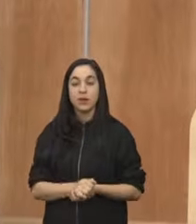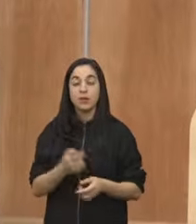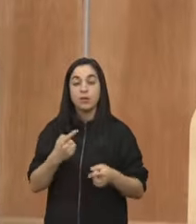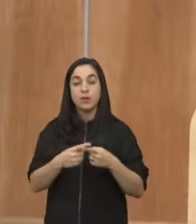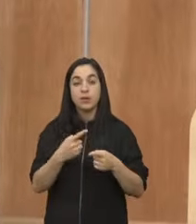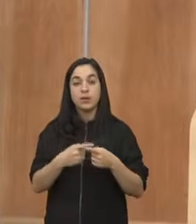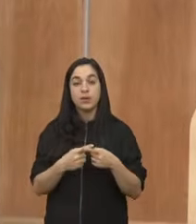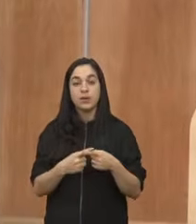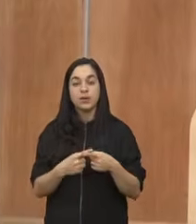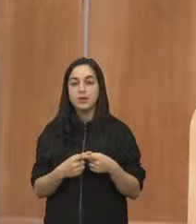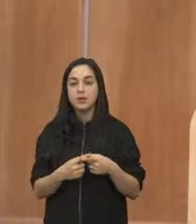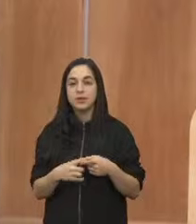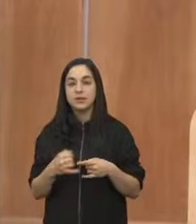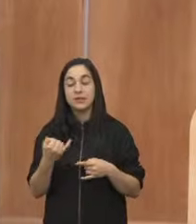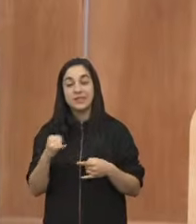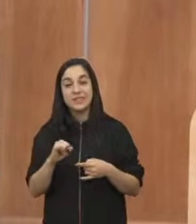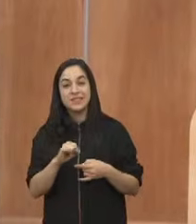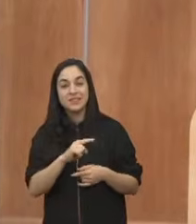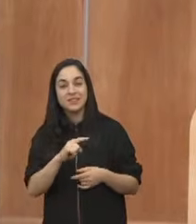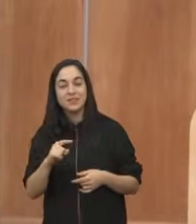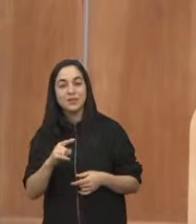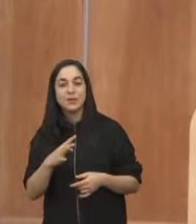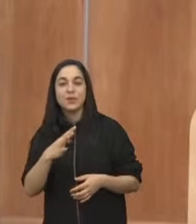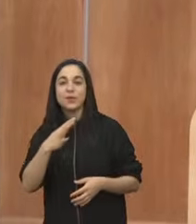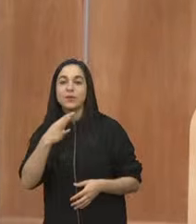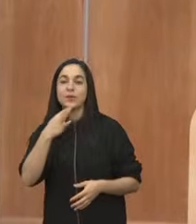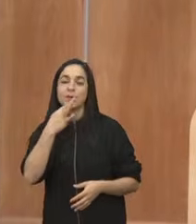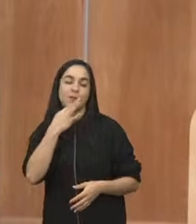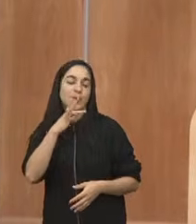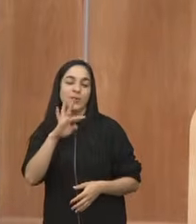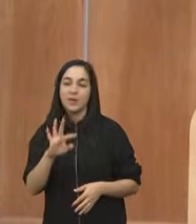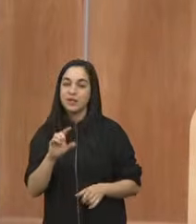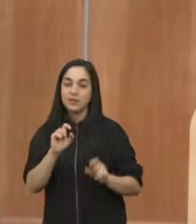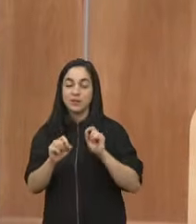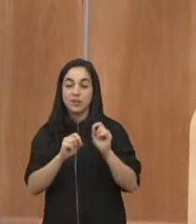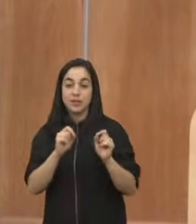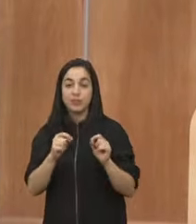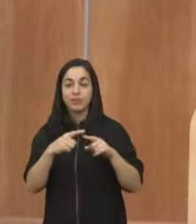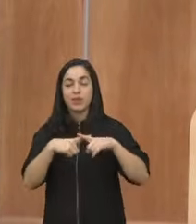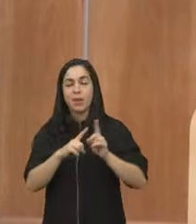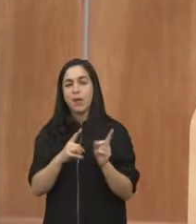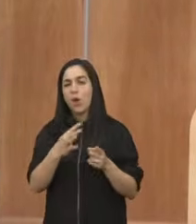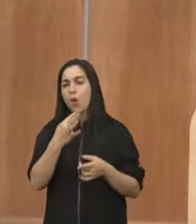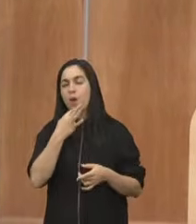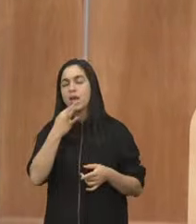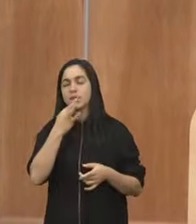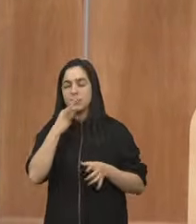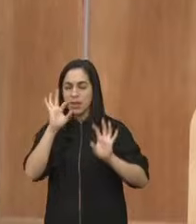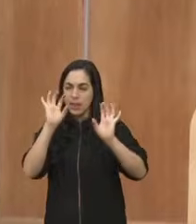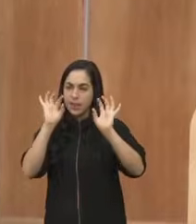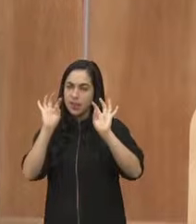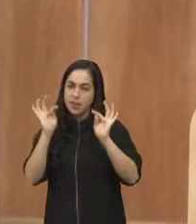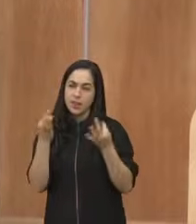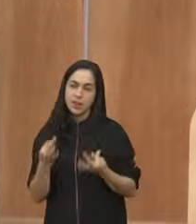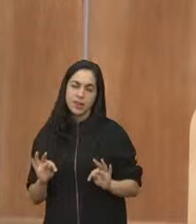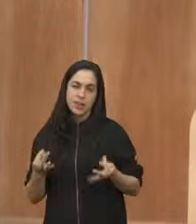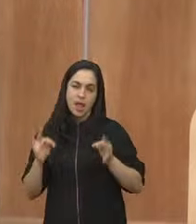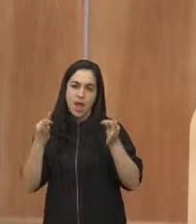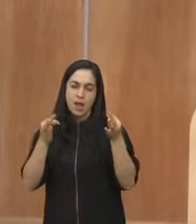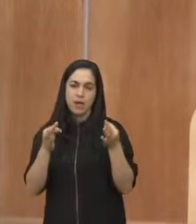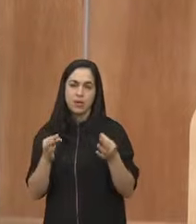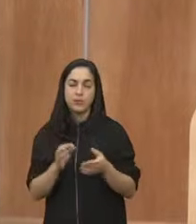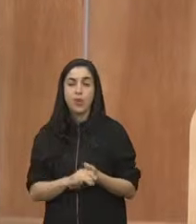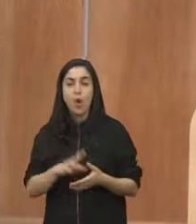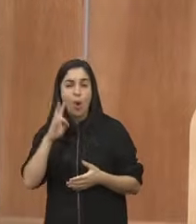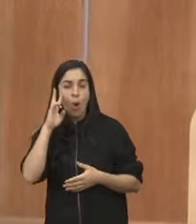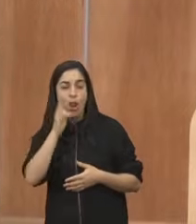tiver conhecimento sobre esse projeto que nós estamos discutindo, mas conhecimento técnico, olhar no olho das pessoas